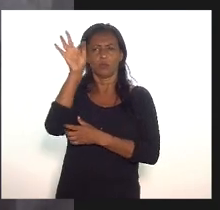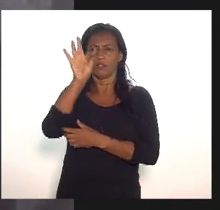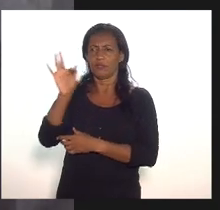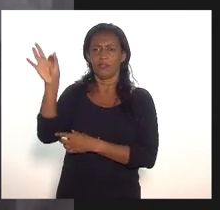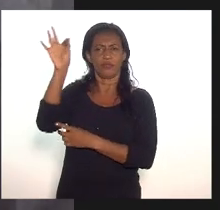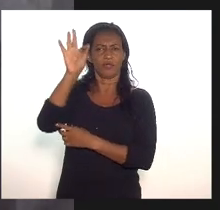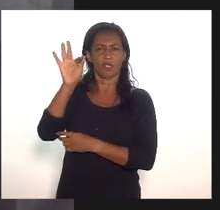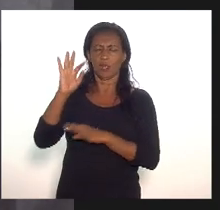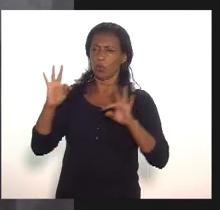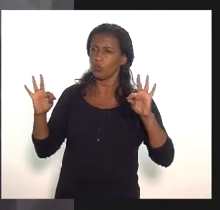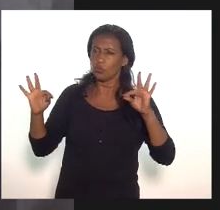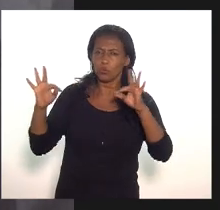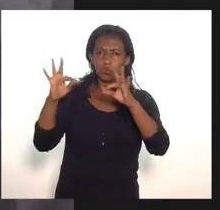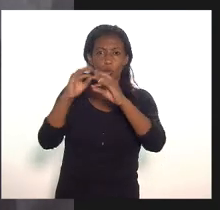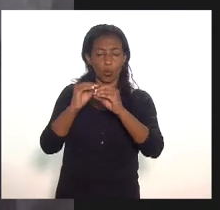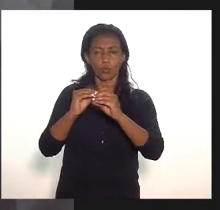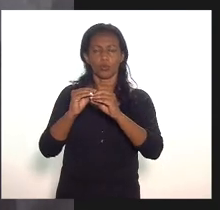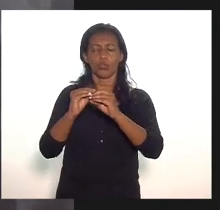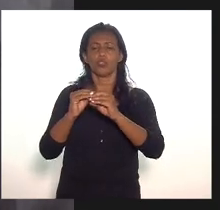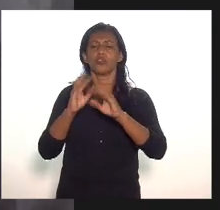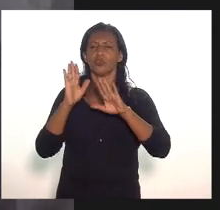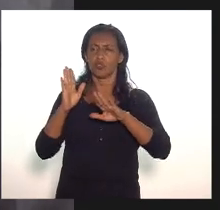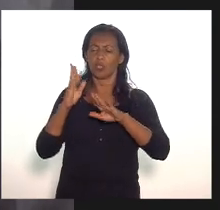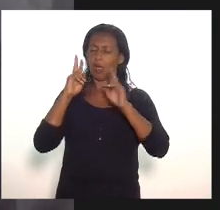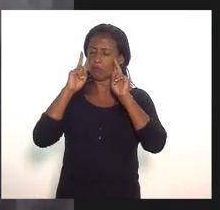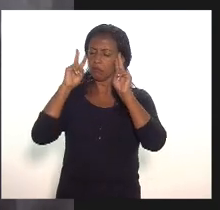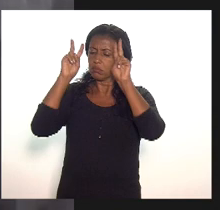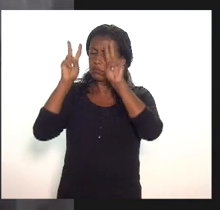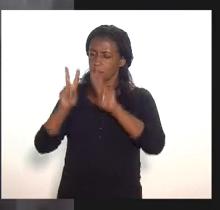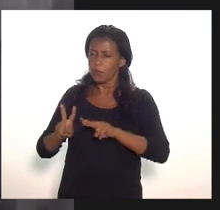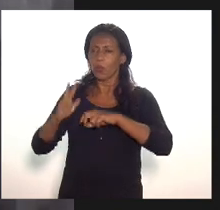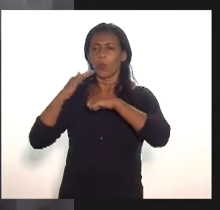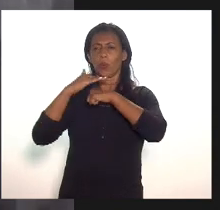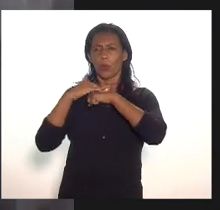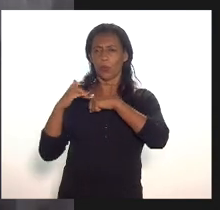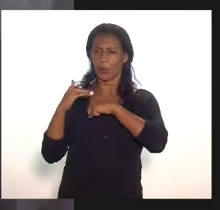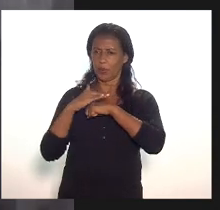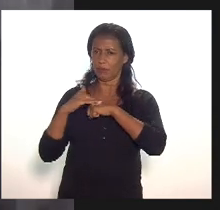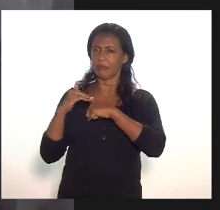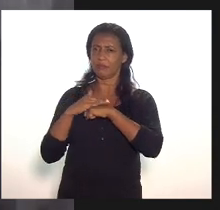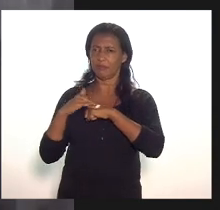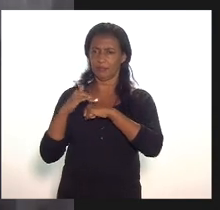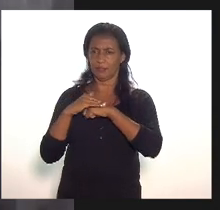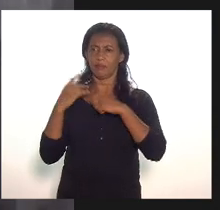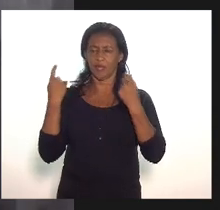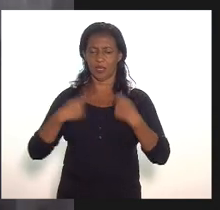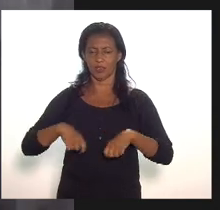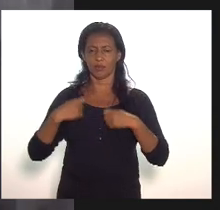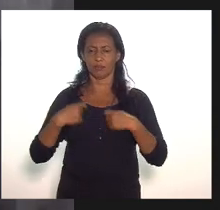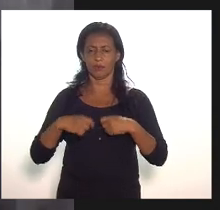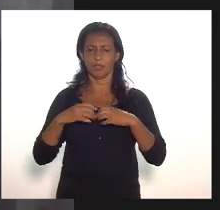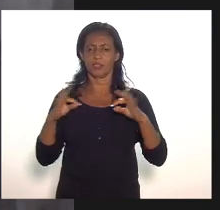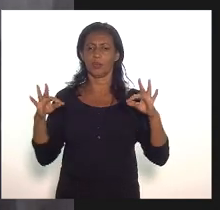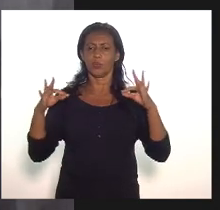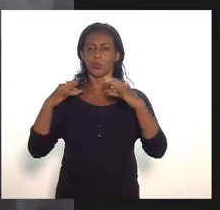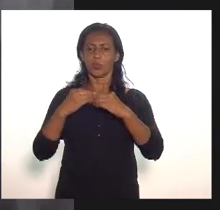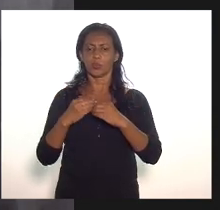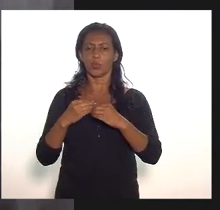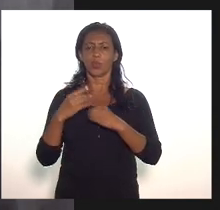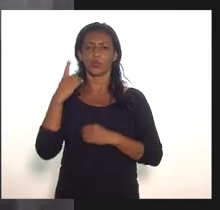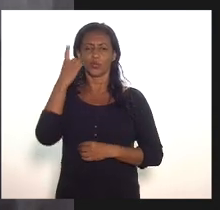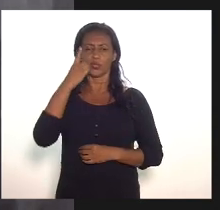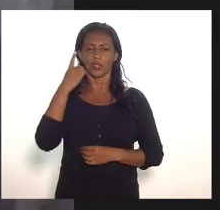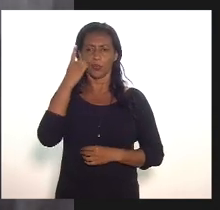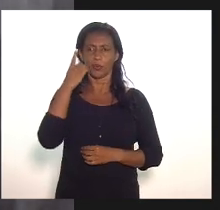eles foram atendidos aí, foram olhados com todo o carinho que eles mereciam ser olhados por todos os